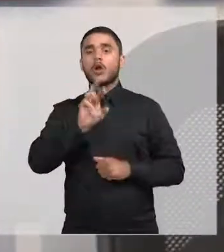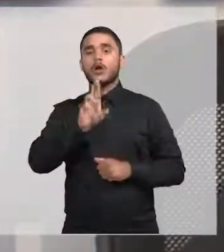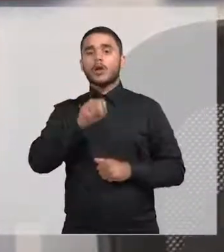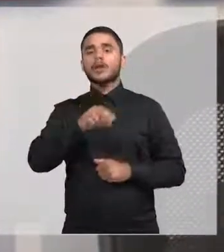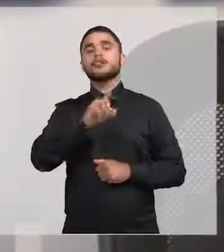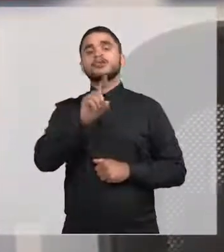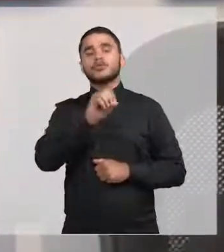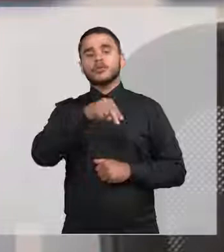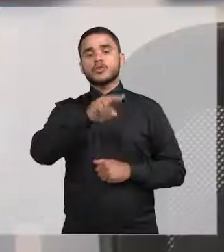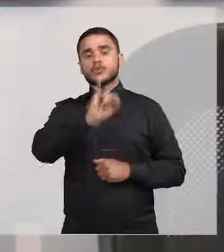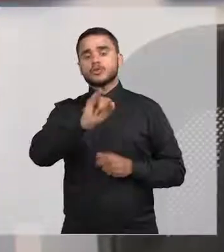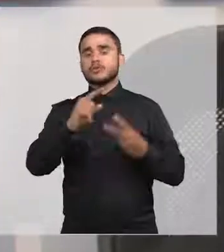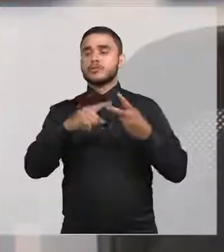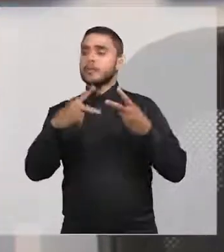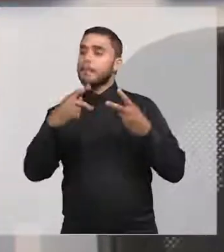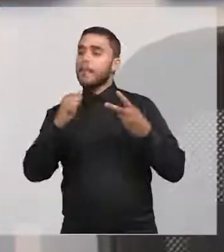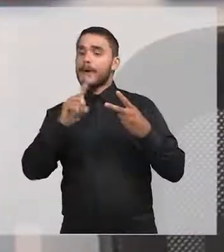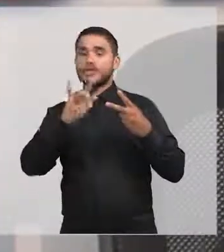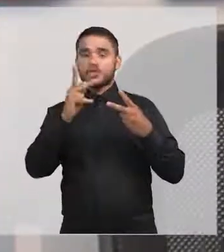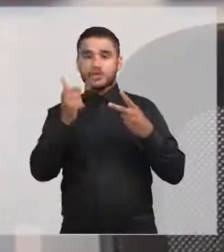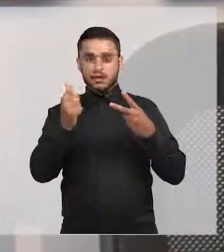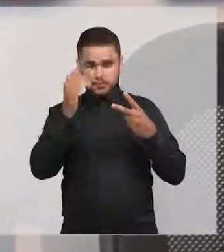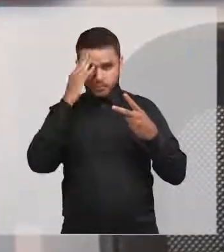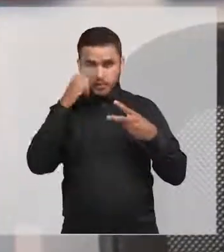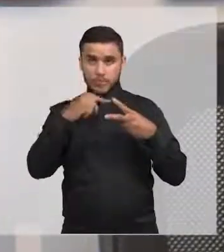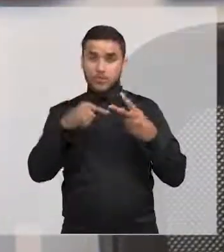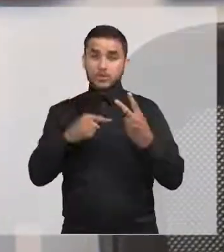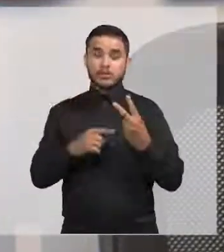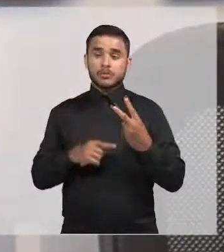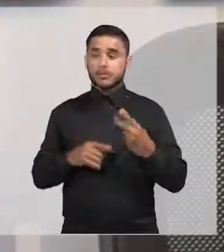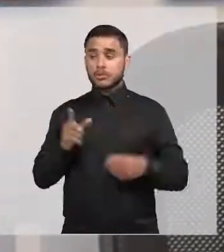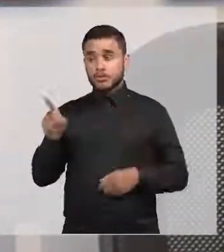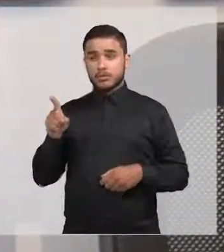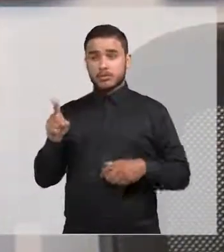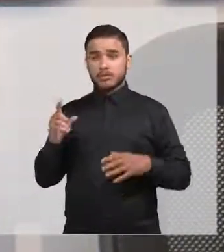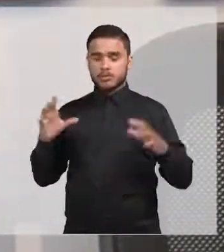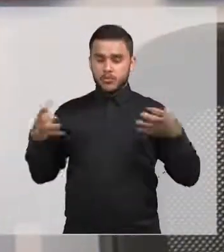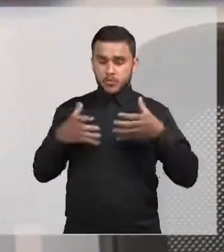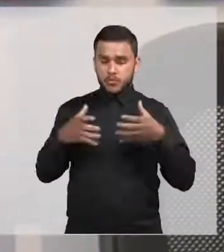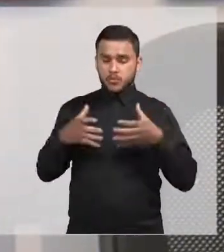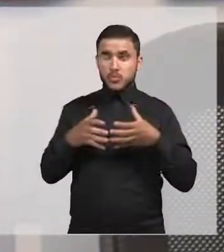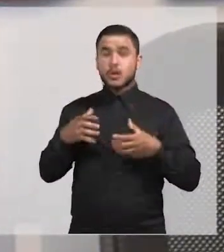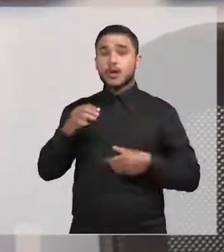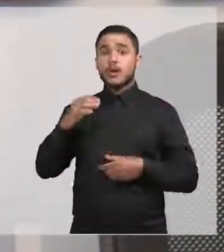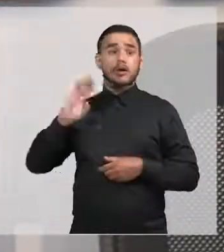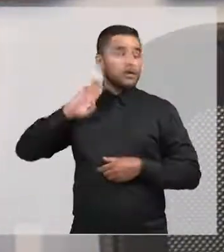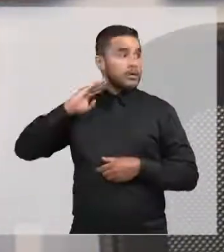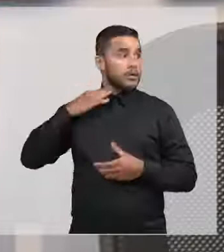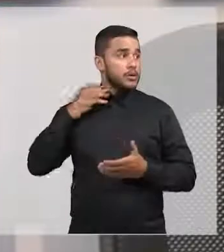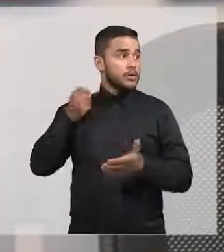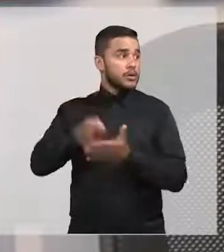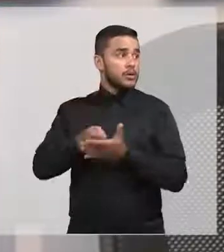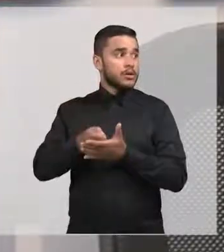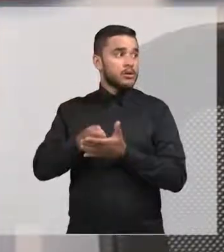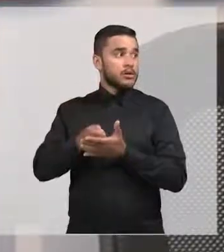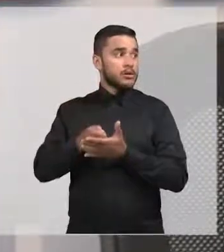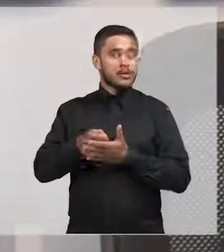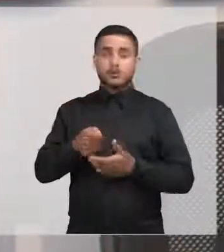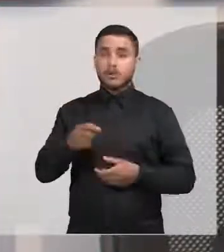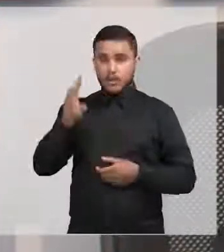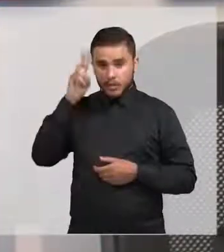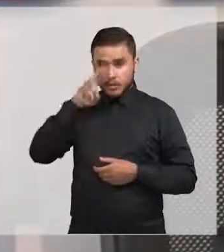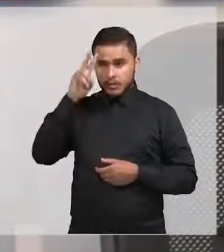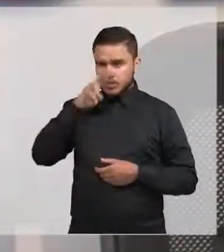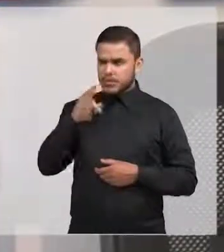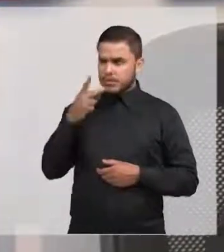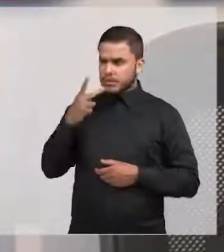transição. Então, o que está acontecendo? Está acontecendo que Jair Messias Bolsonaro traz